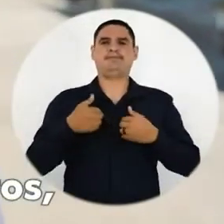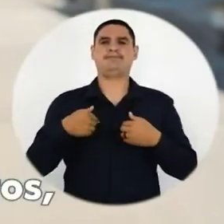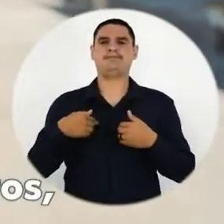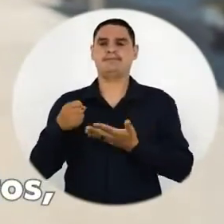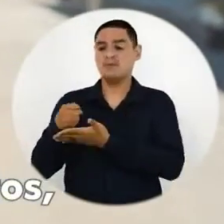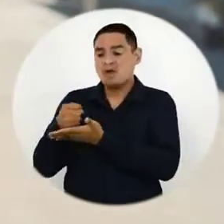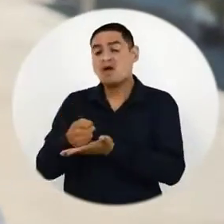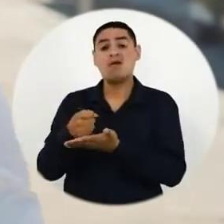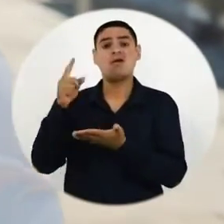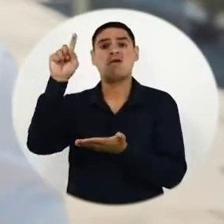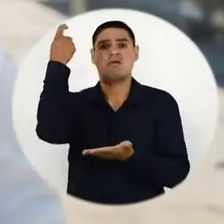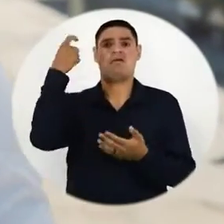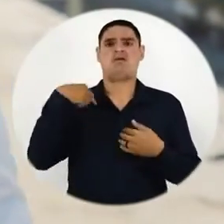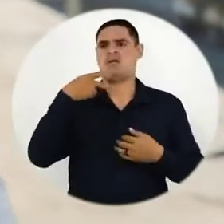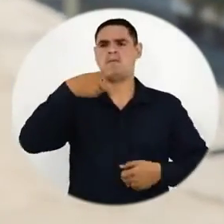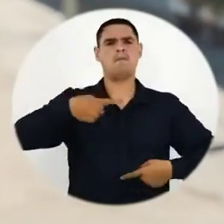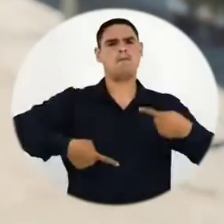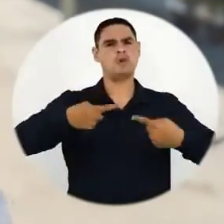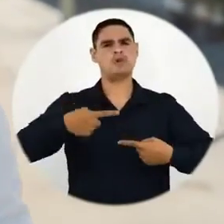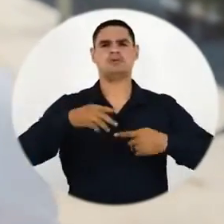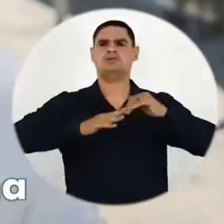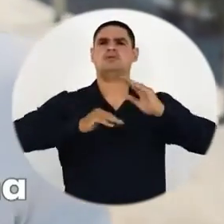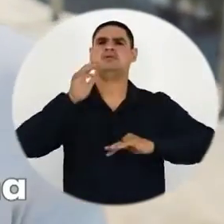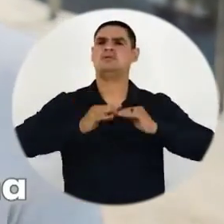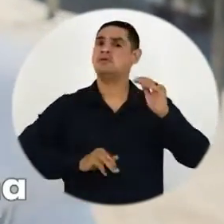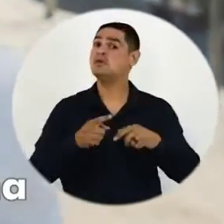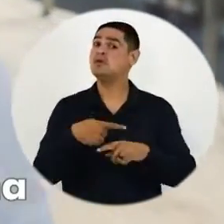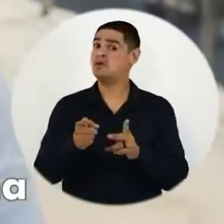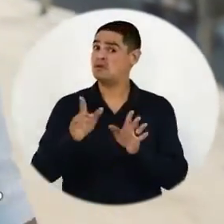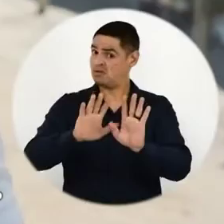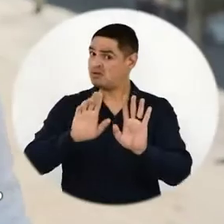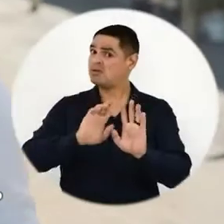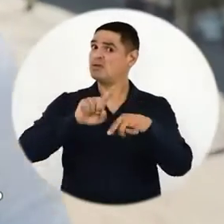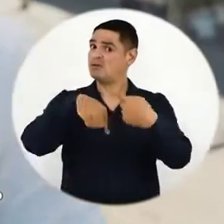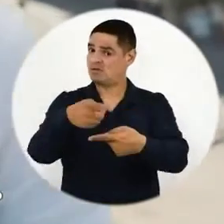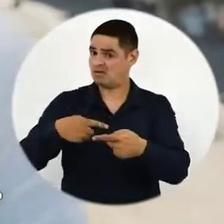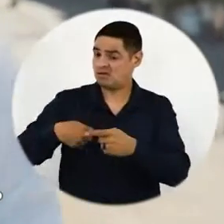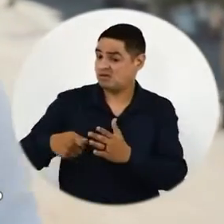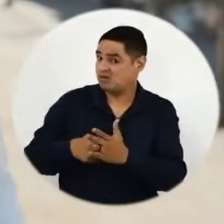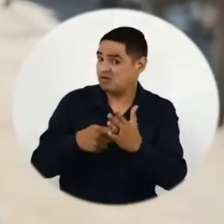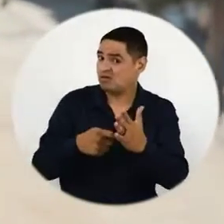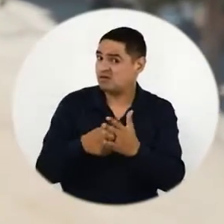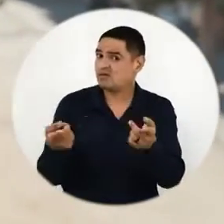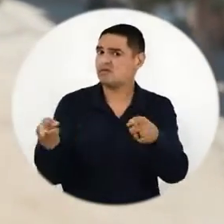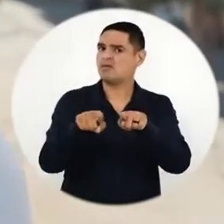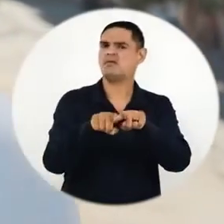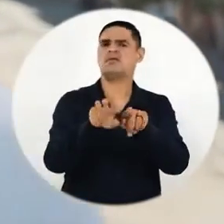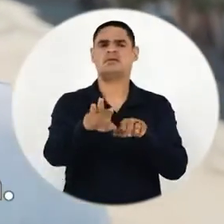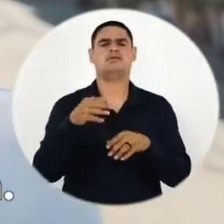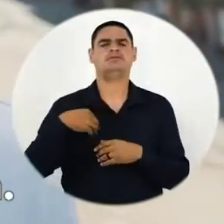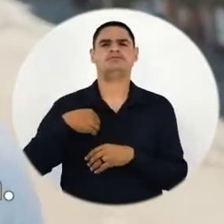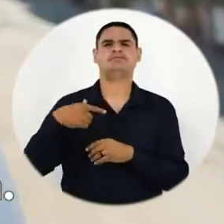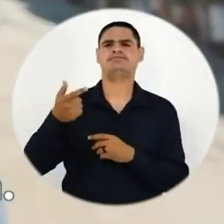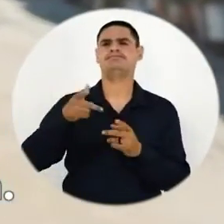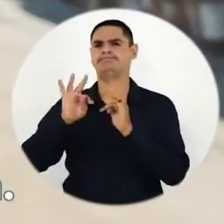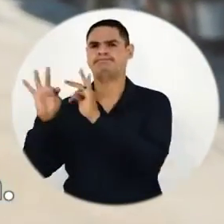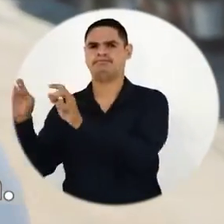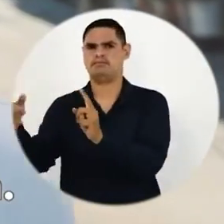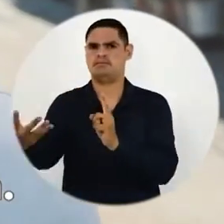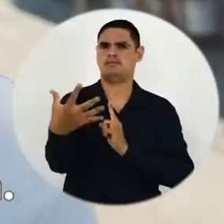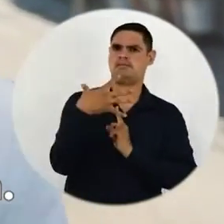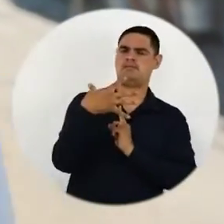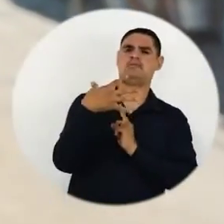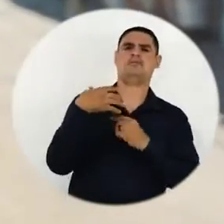dos ex-candidatos. A maioria político profissional, que vai querer depois uma boquinha na prefeitura. Na cabeça deles, agora é todos contra